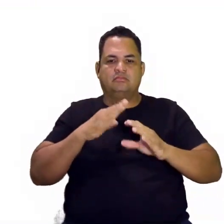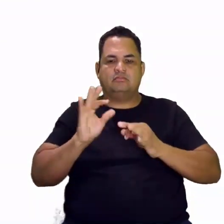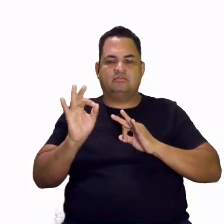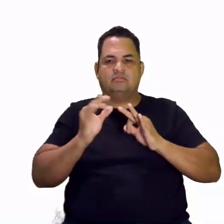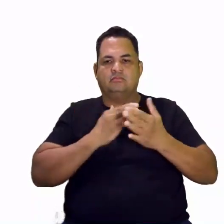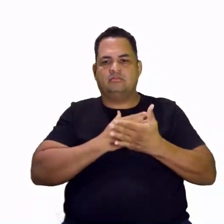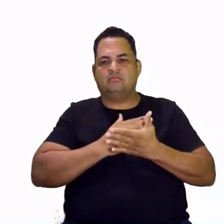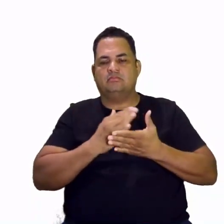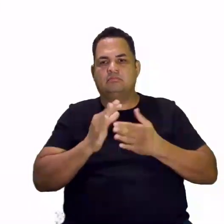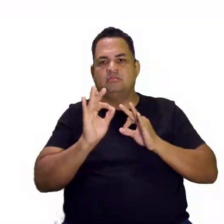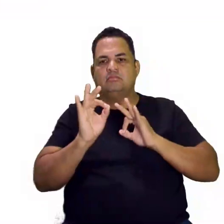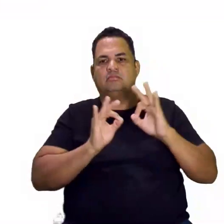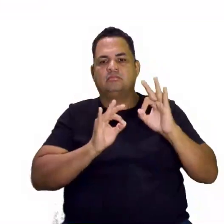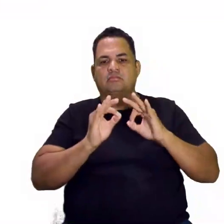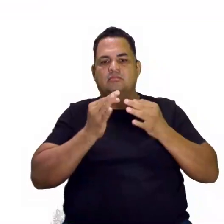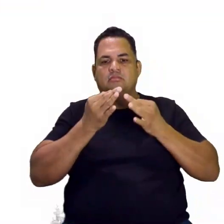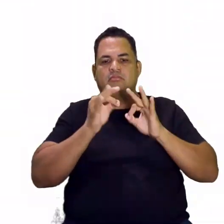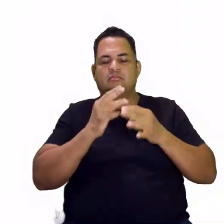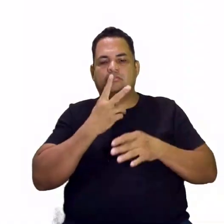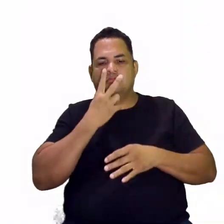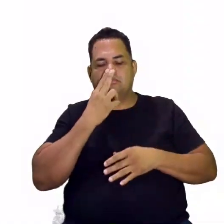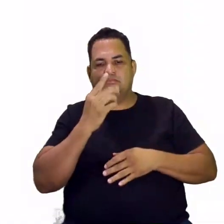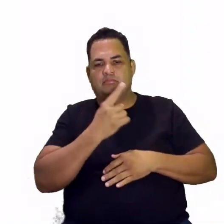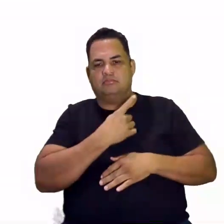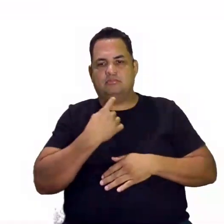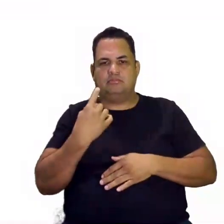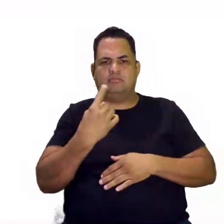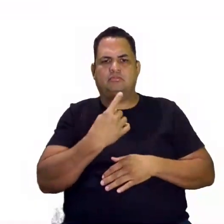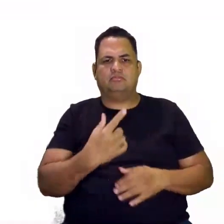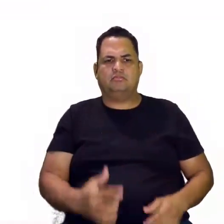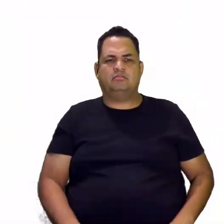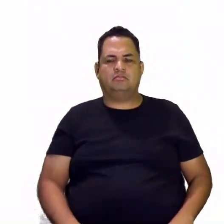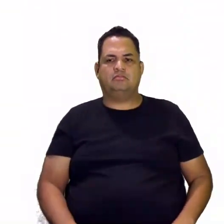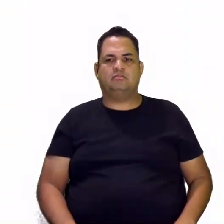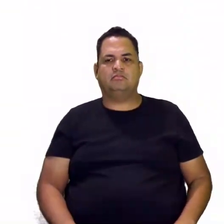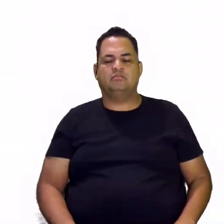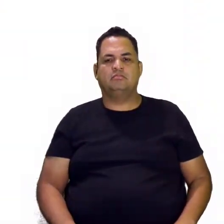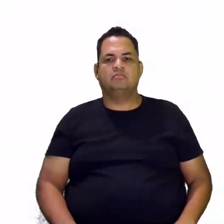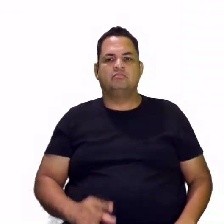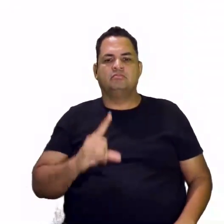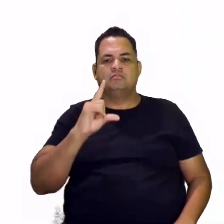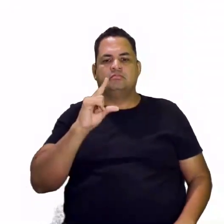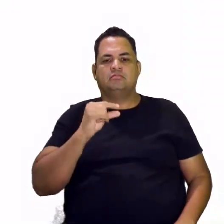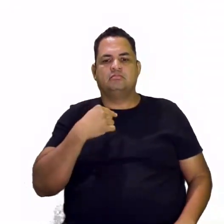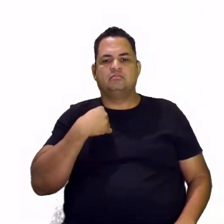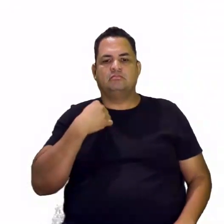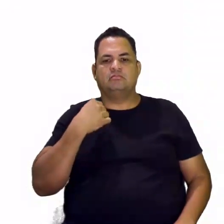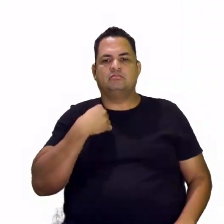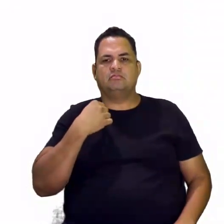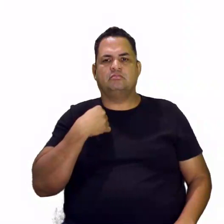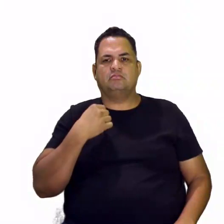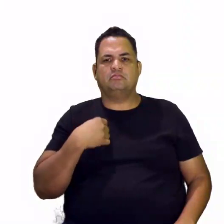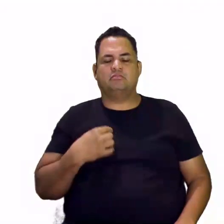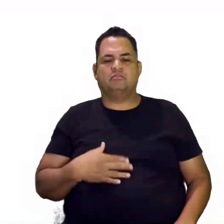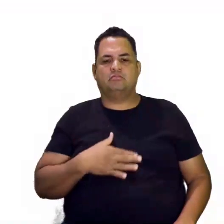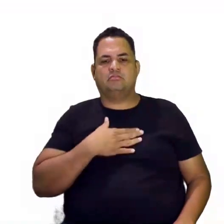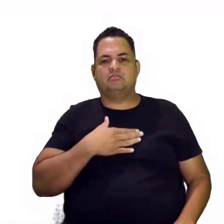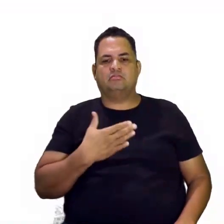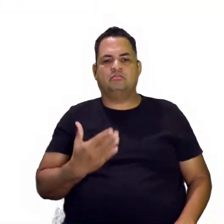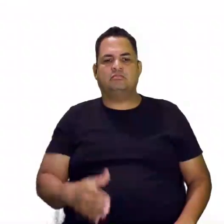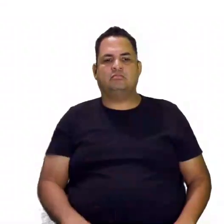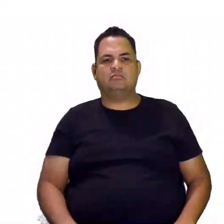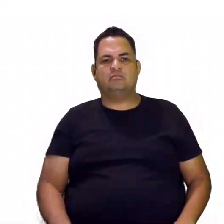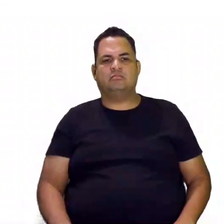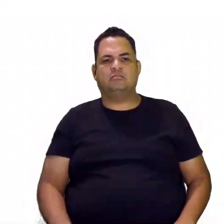vão começando a se tornar muito similar ao que nós conhecemos. E a redução de pelos vai gradativamente.